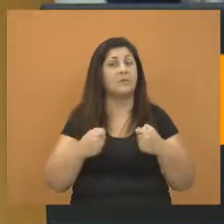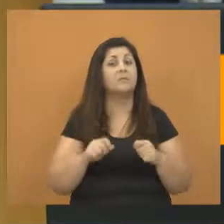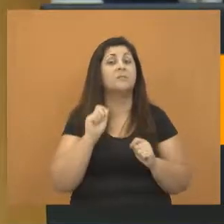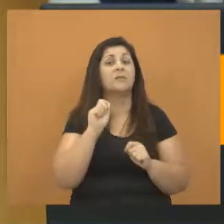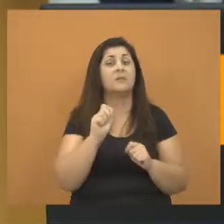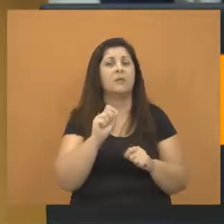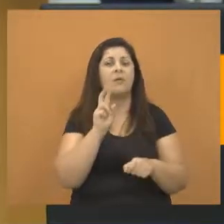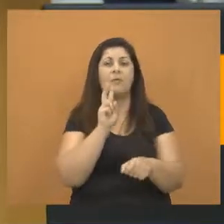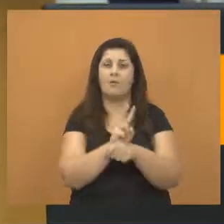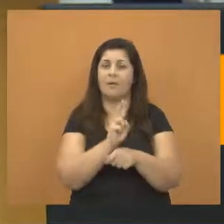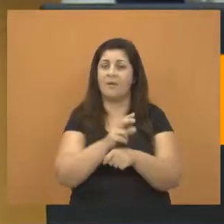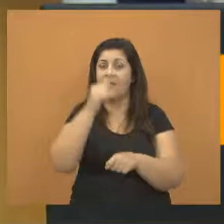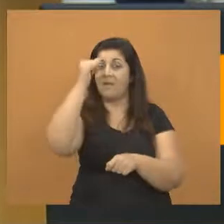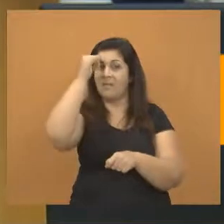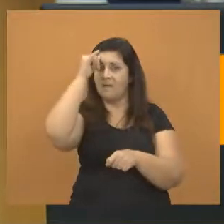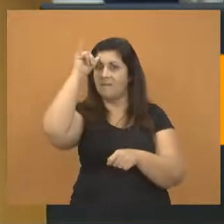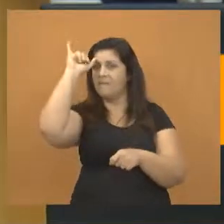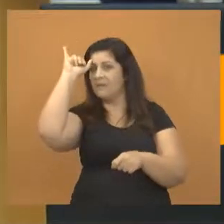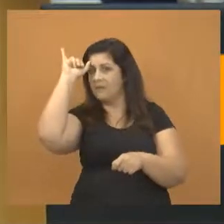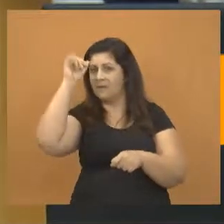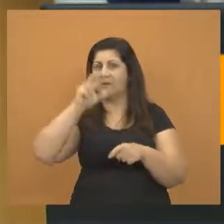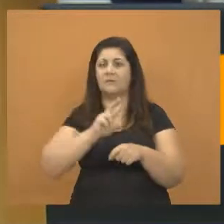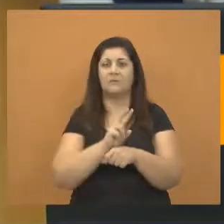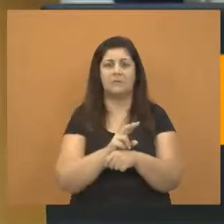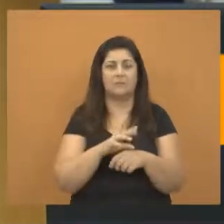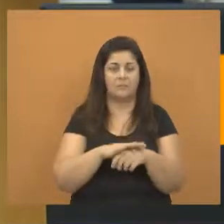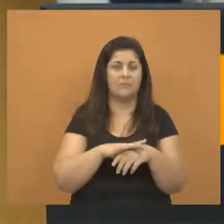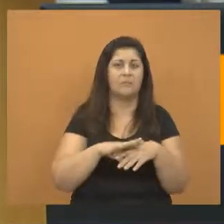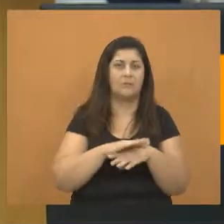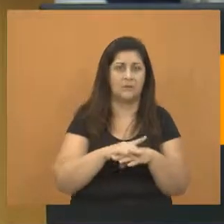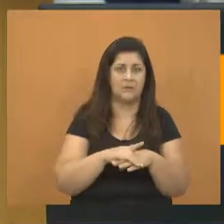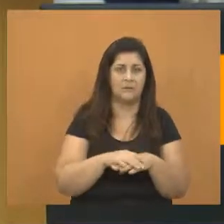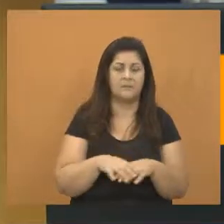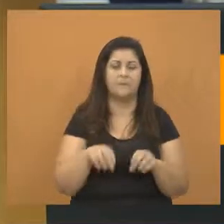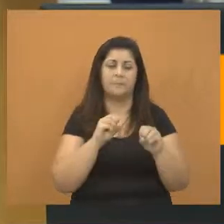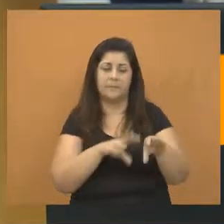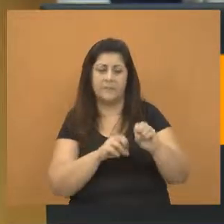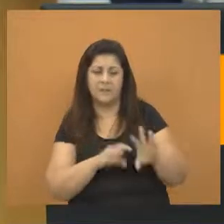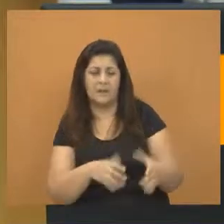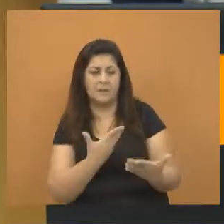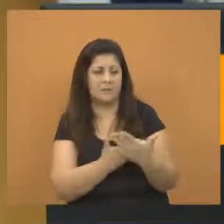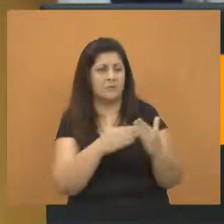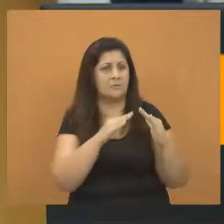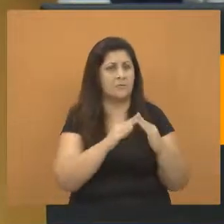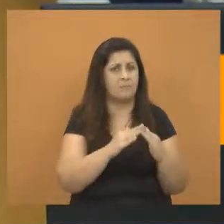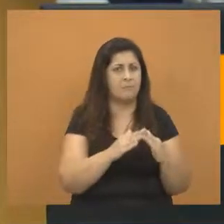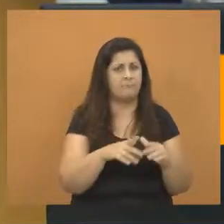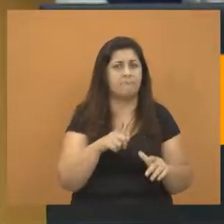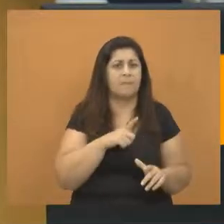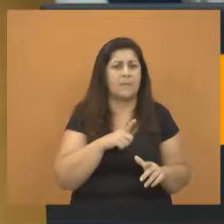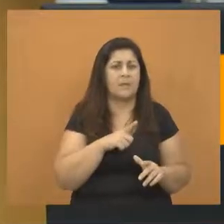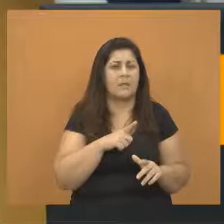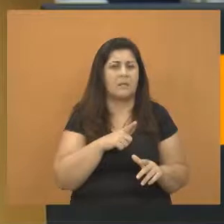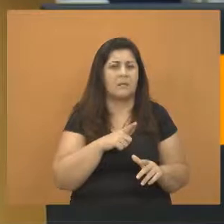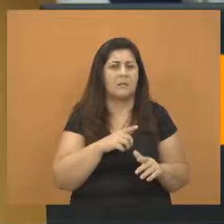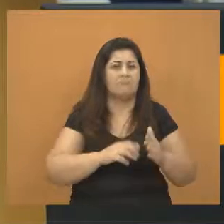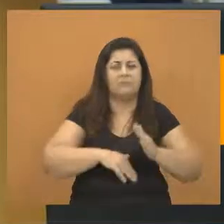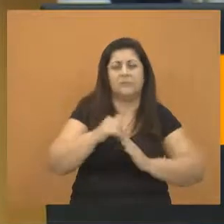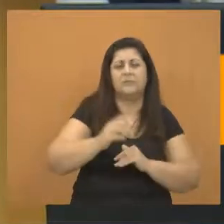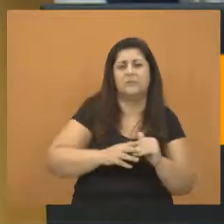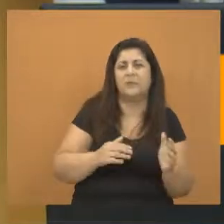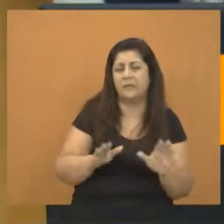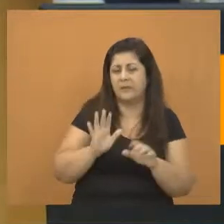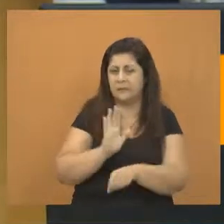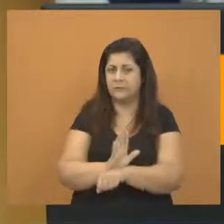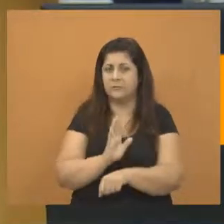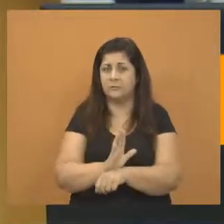prevenção, né? Então, começar nas escolas, ter mais atividades que favoreçam a